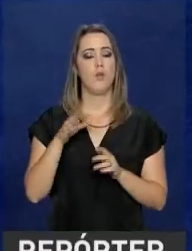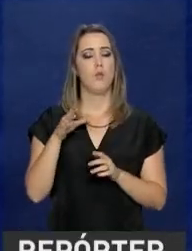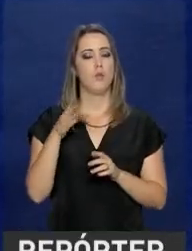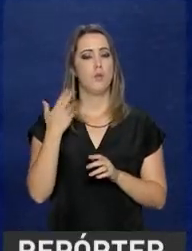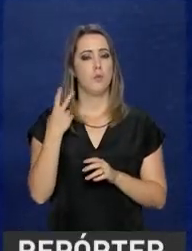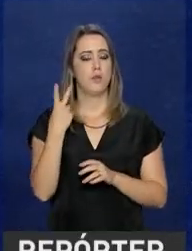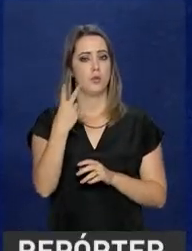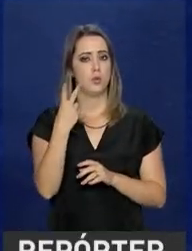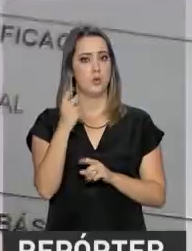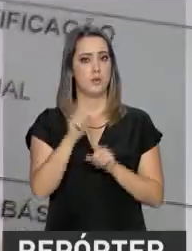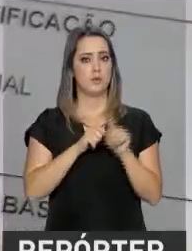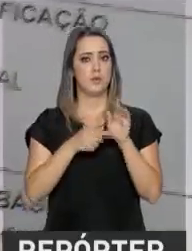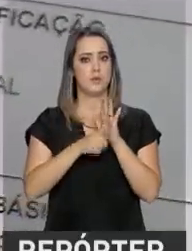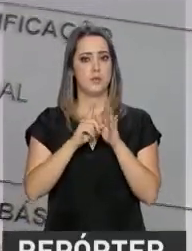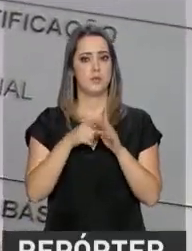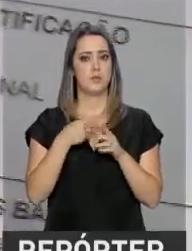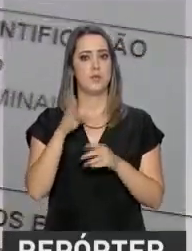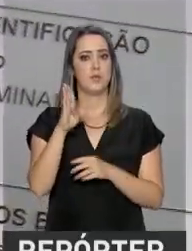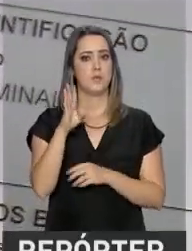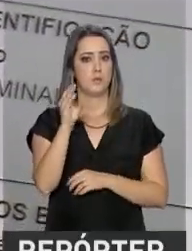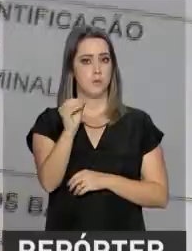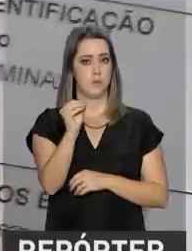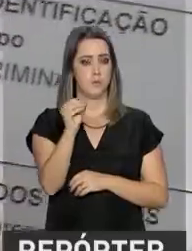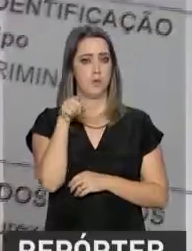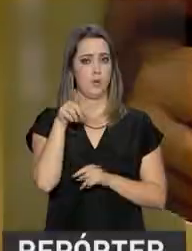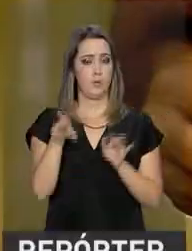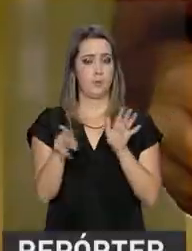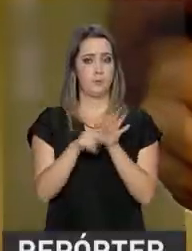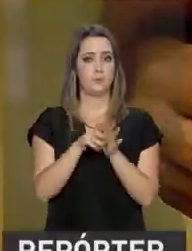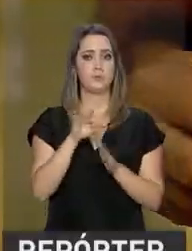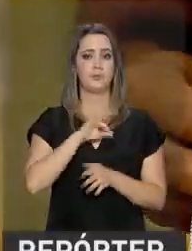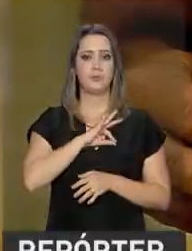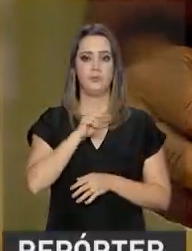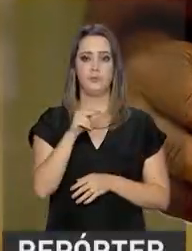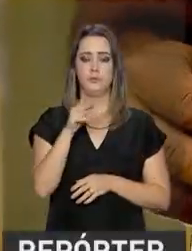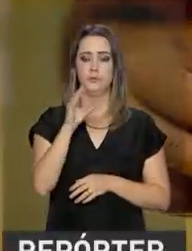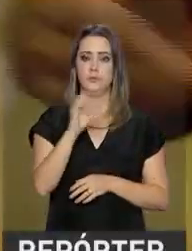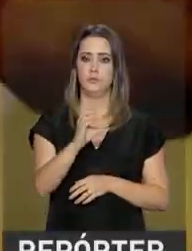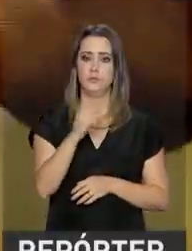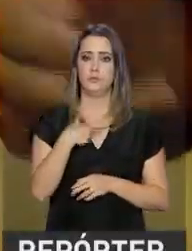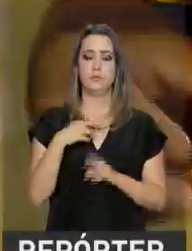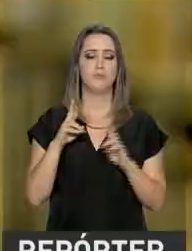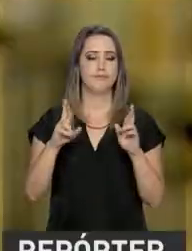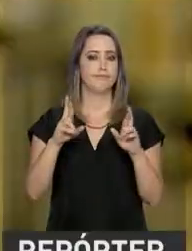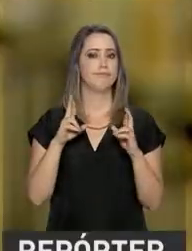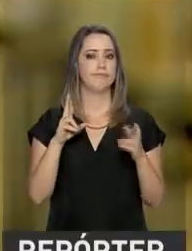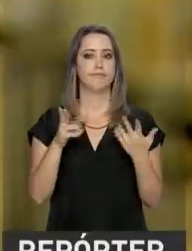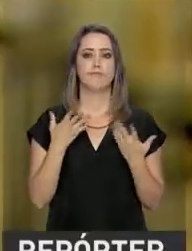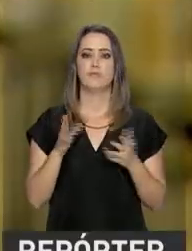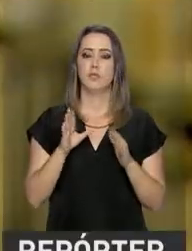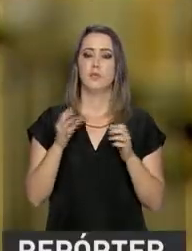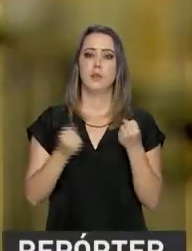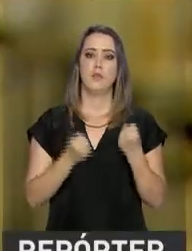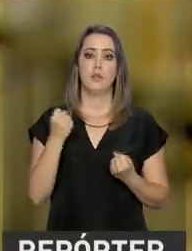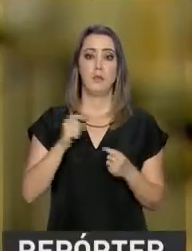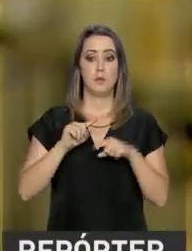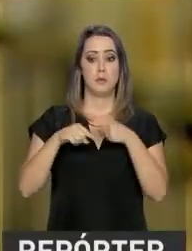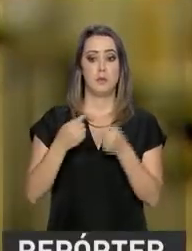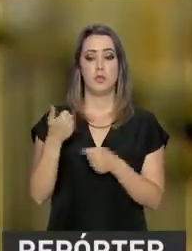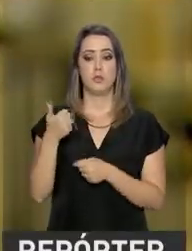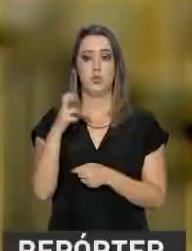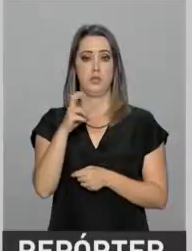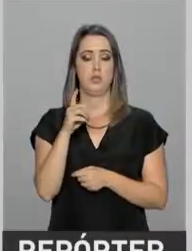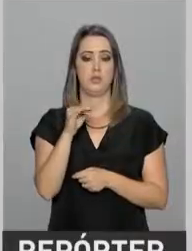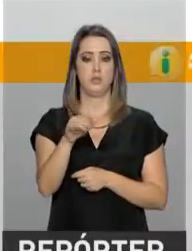cerca de dois meses fez um boletim de ocorrência na polícia civil esperava notícias do veículo mas quinze dias depois